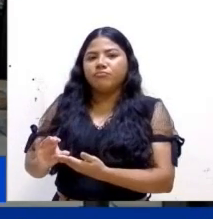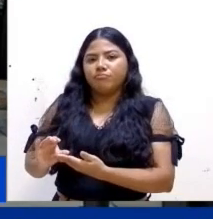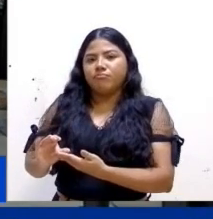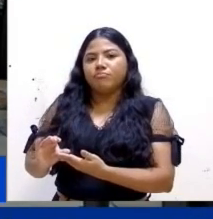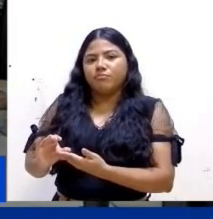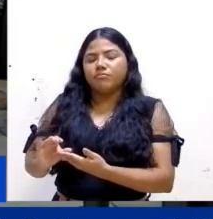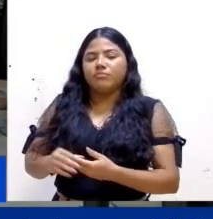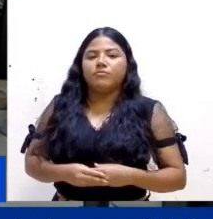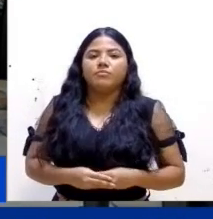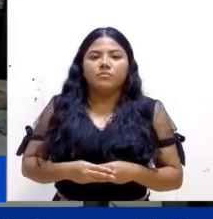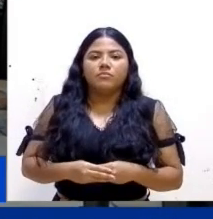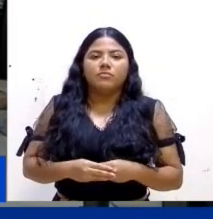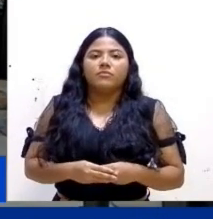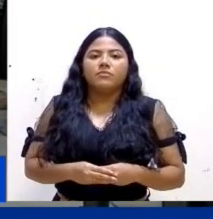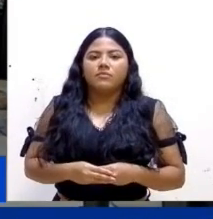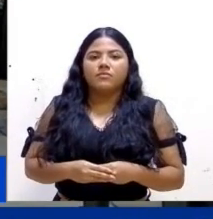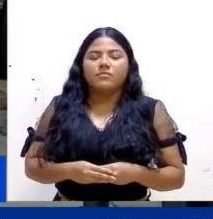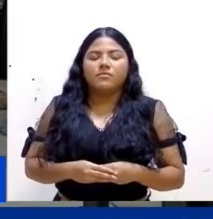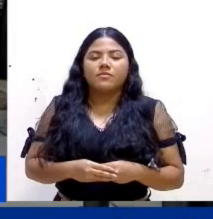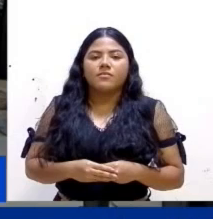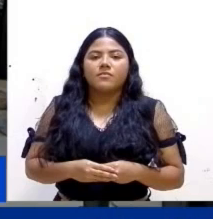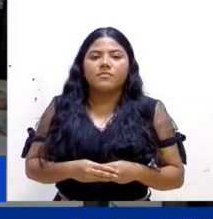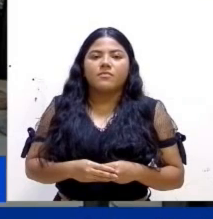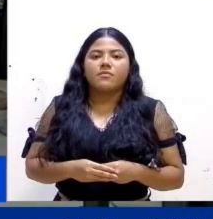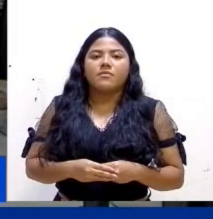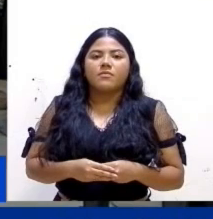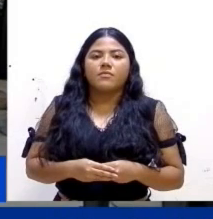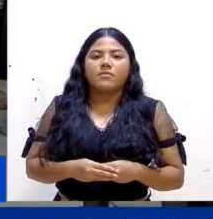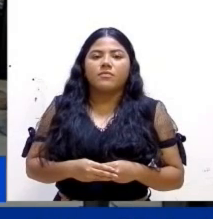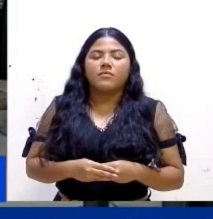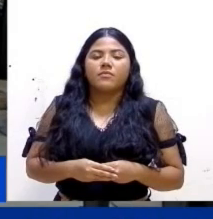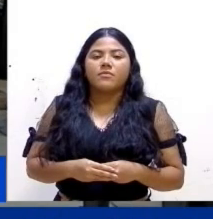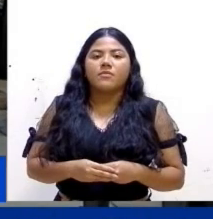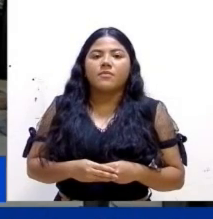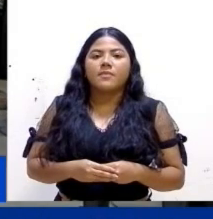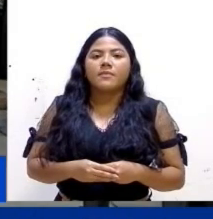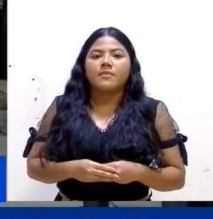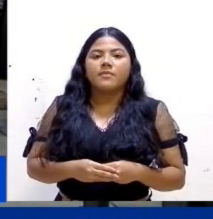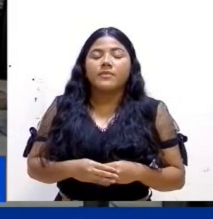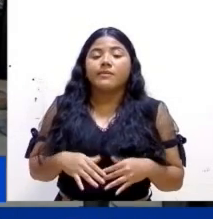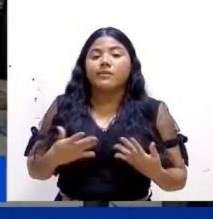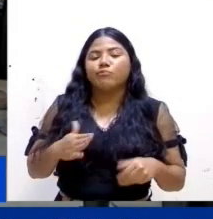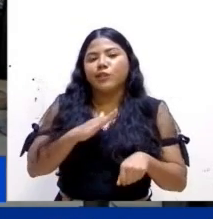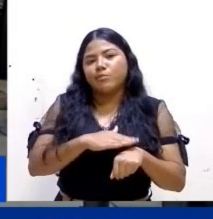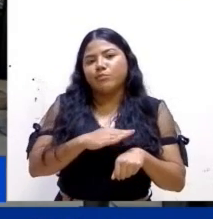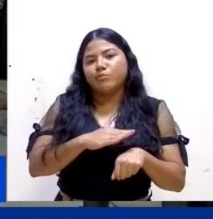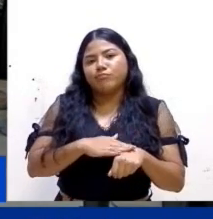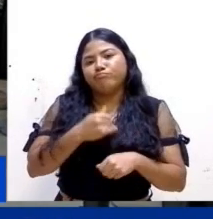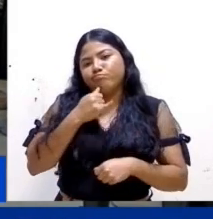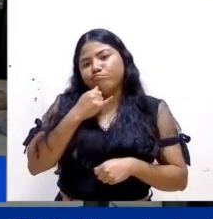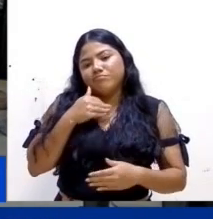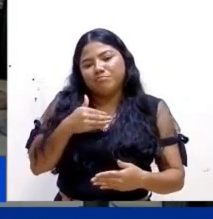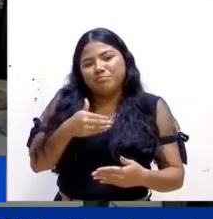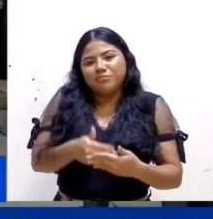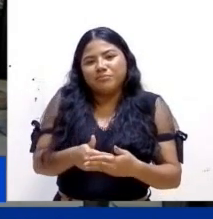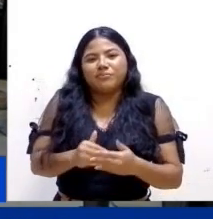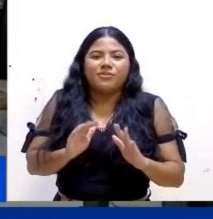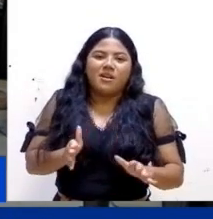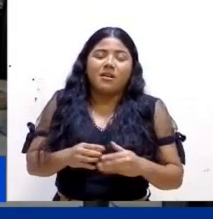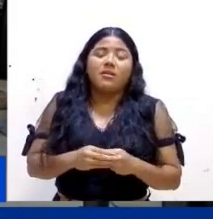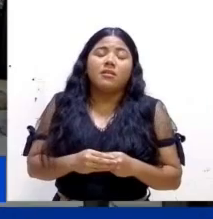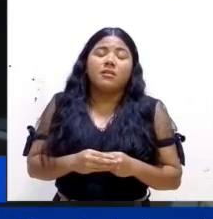Bom, eu corri tanto agora no final. É, gente, o tempo é curto, mas eu acho que